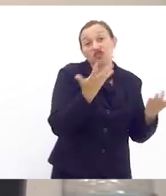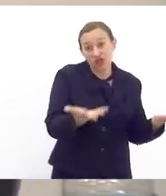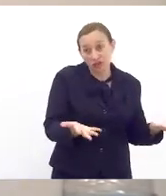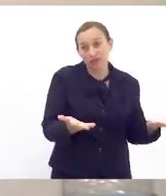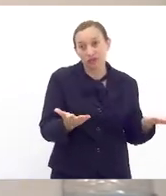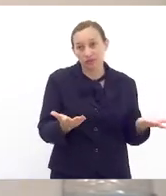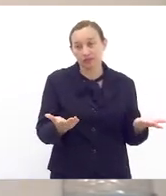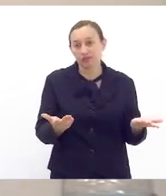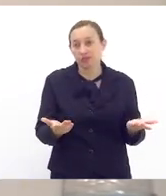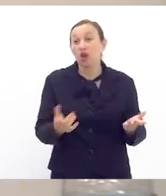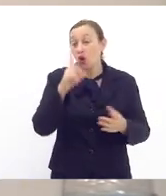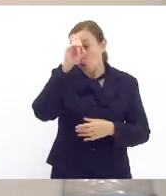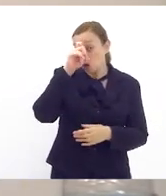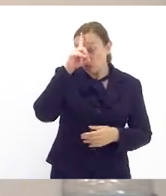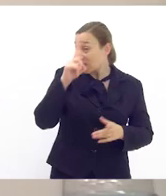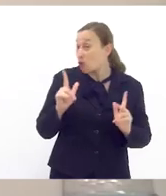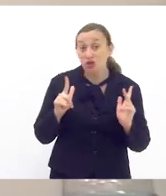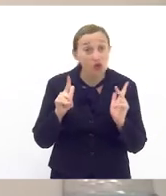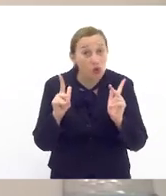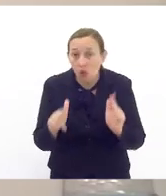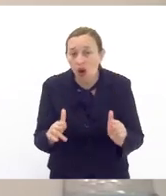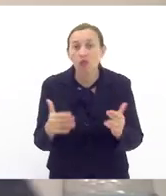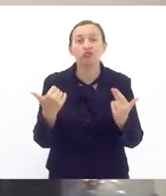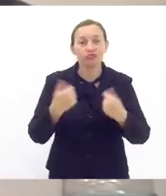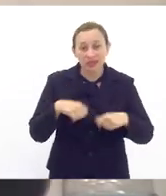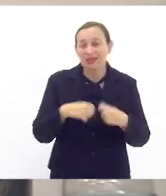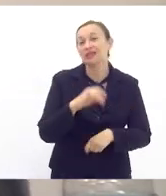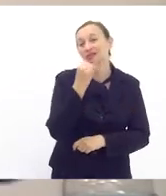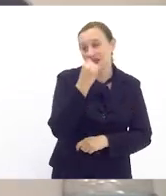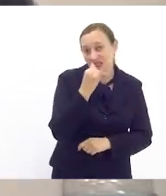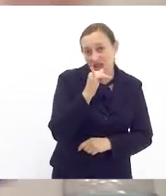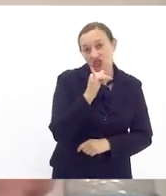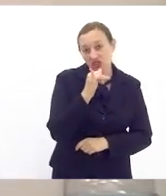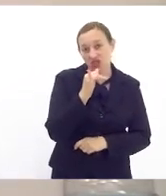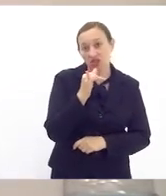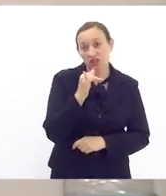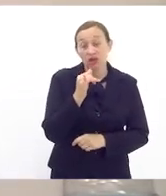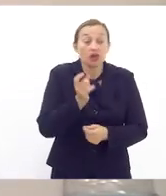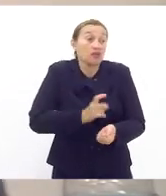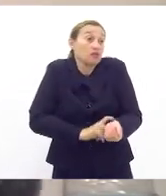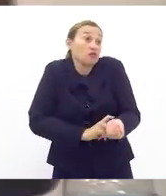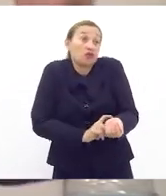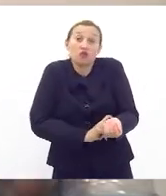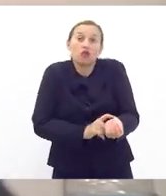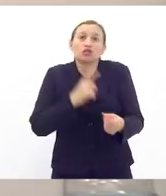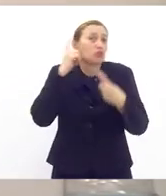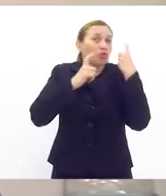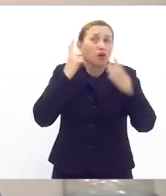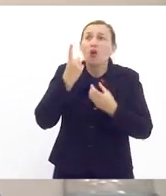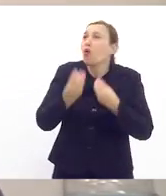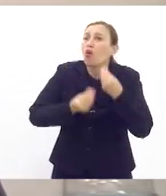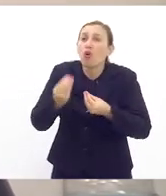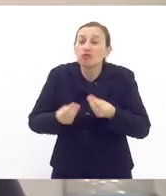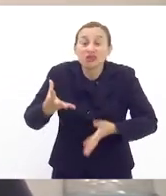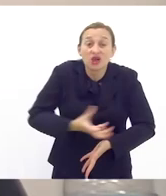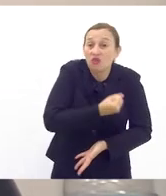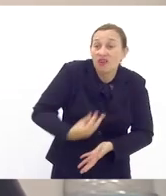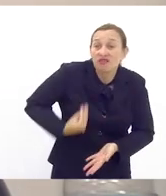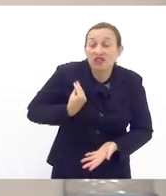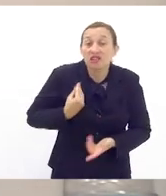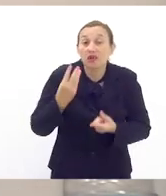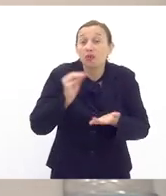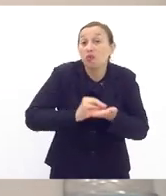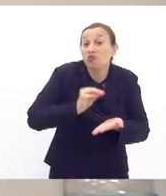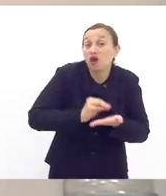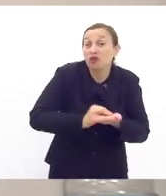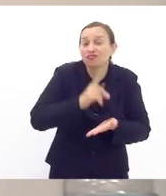por conta do Caos que a gente vive na saúde pública do Estado do Rio de Janeiro com esse Desespero de seus profissionais sem saber como iriam salvar vidas que é o que eles